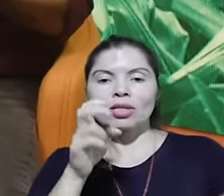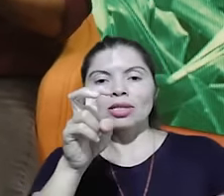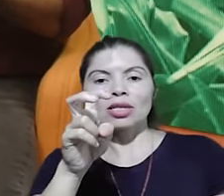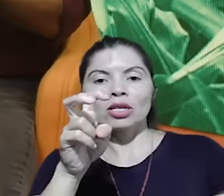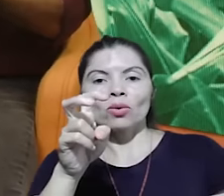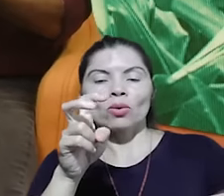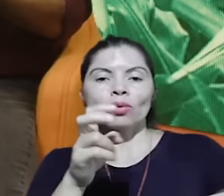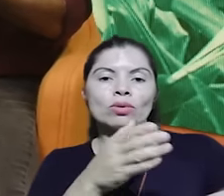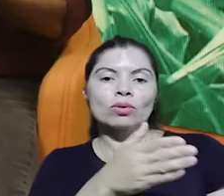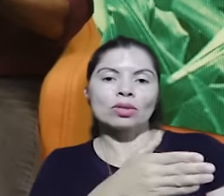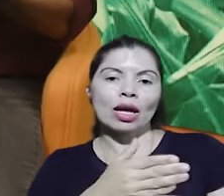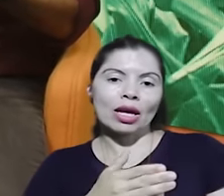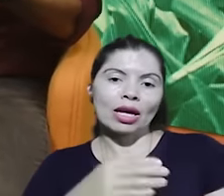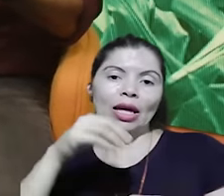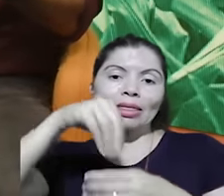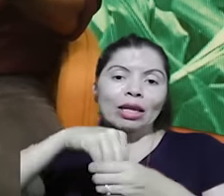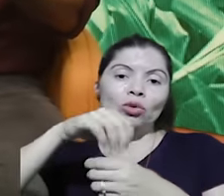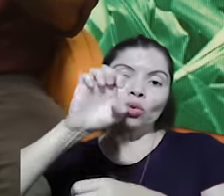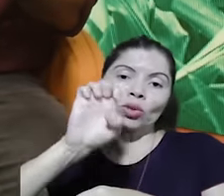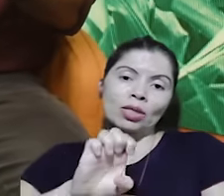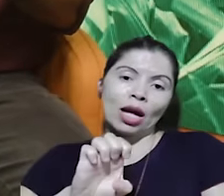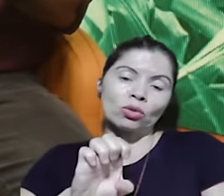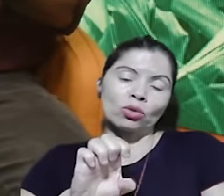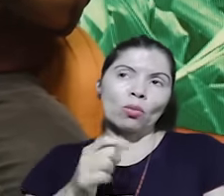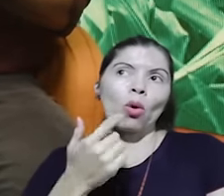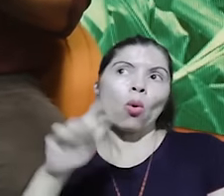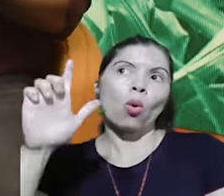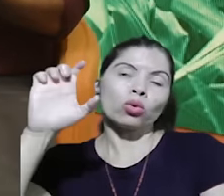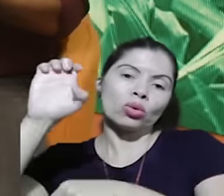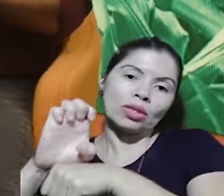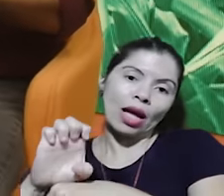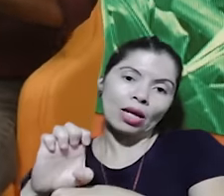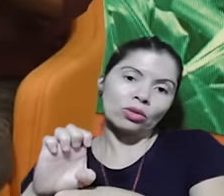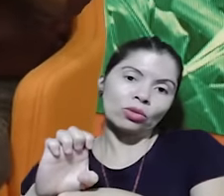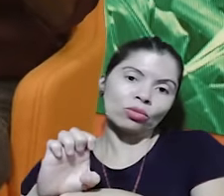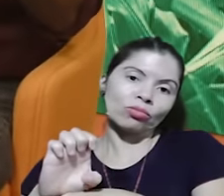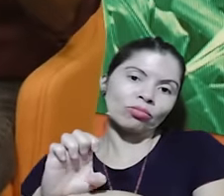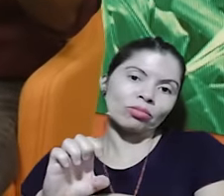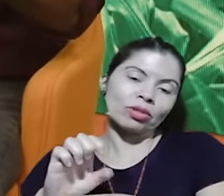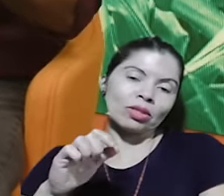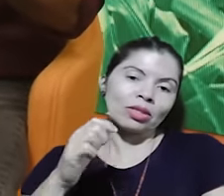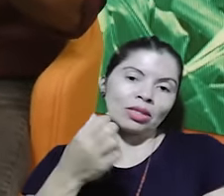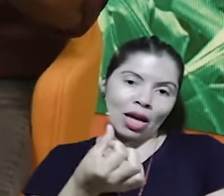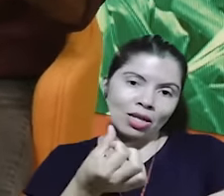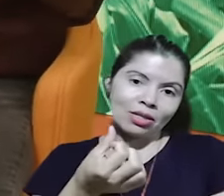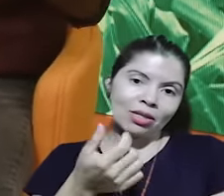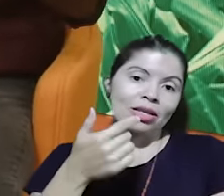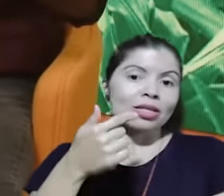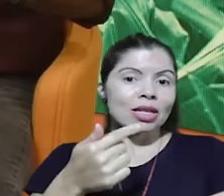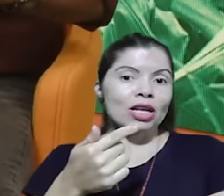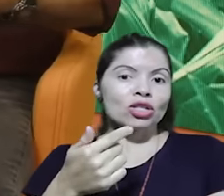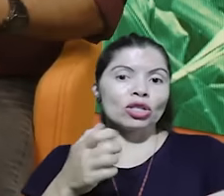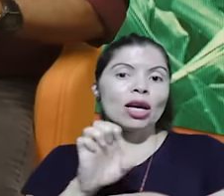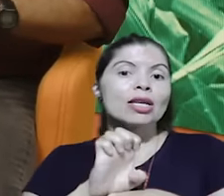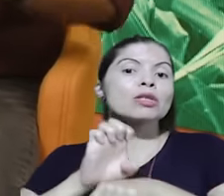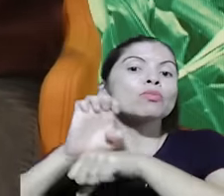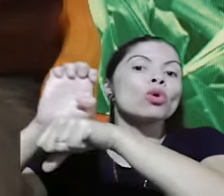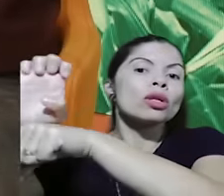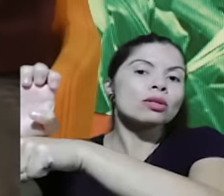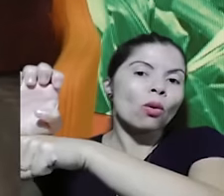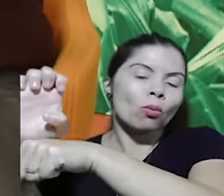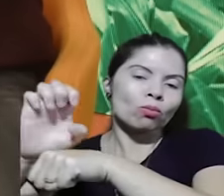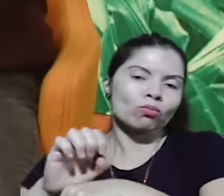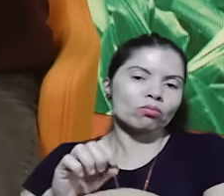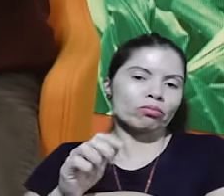saindo para dentro do Estado seis saindo para outro estado e sete saindo pra eh pra exportação né então ali pra